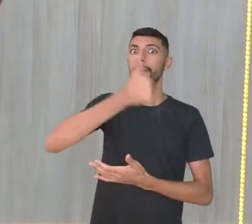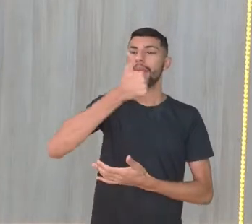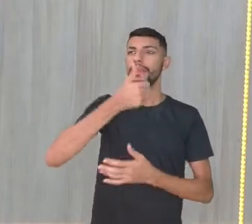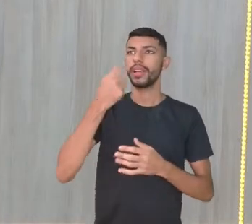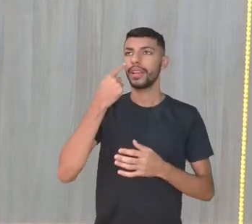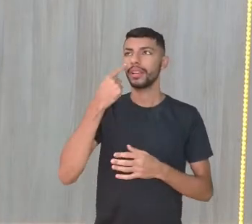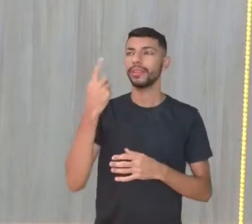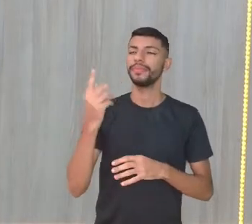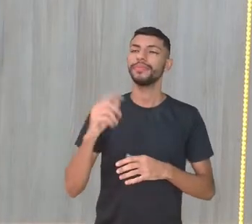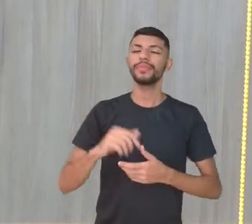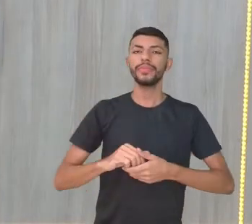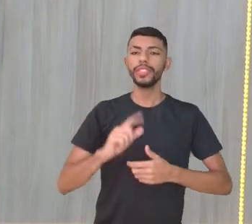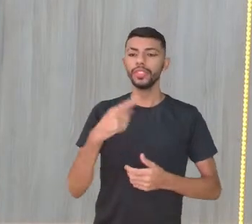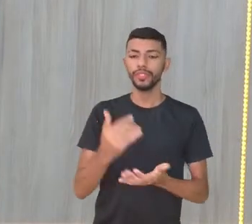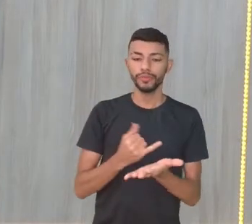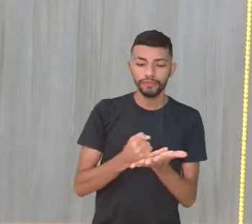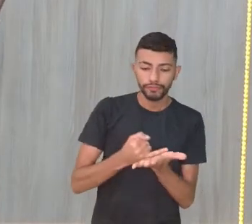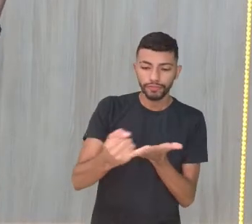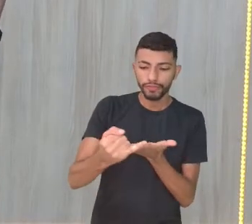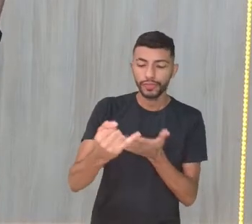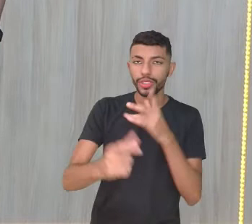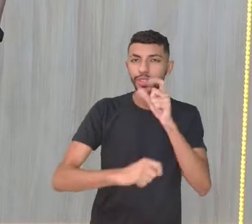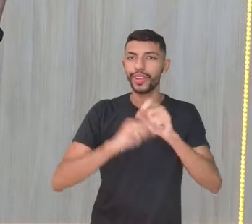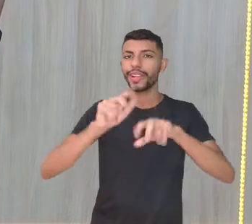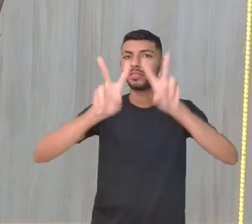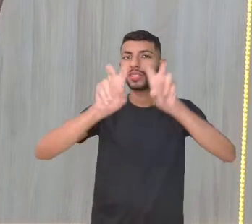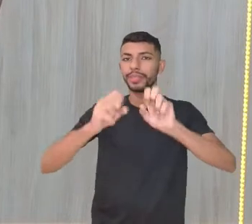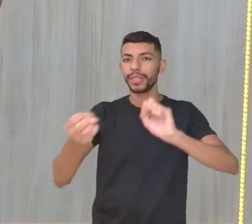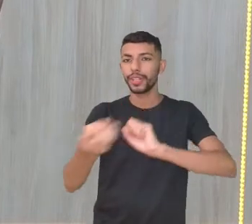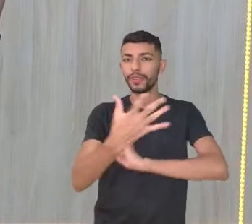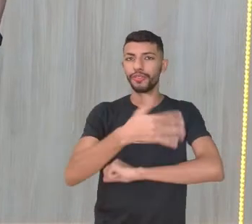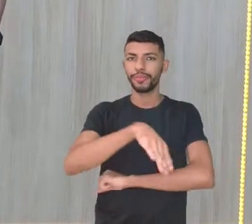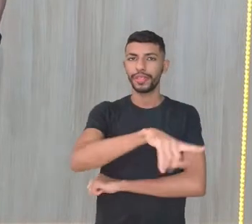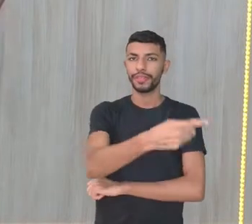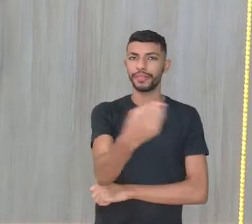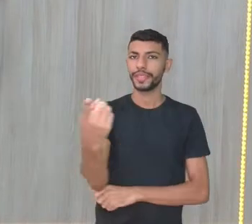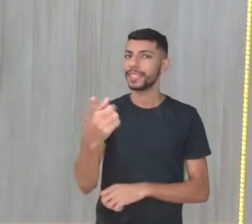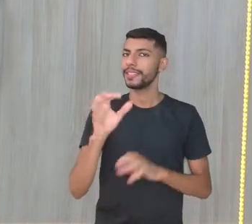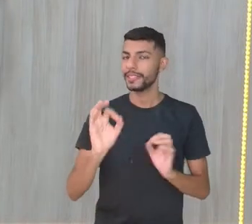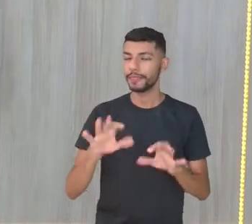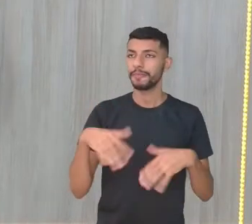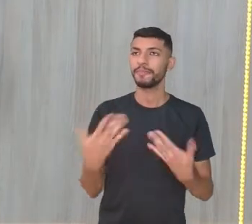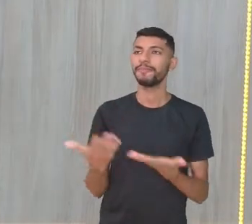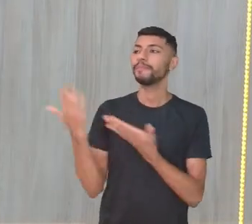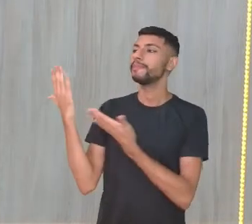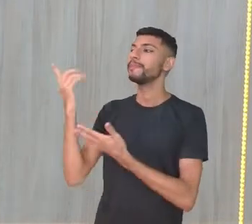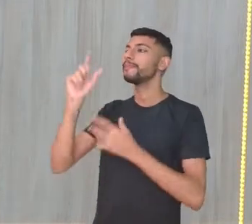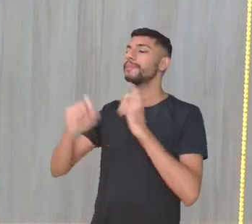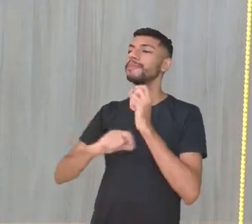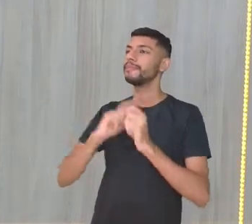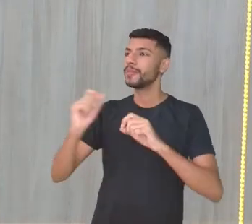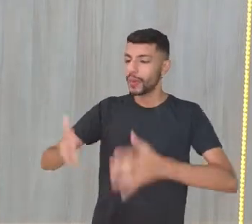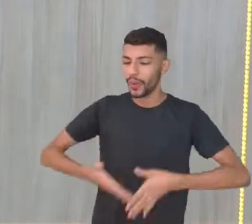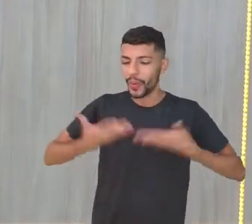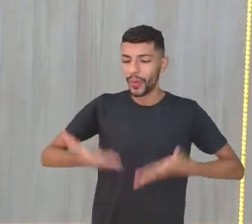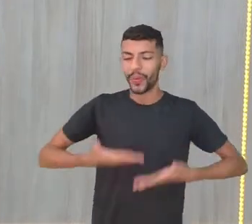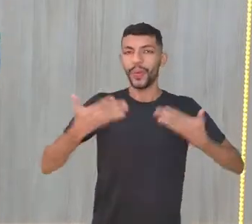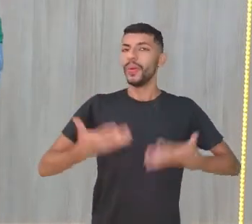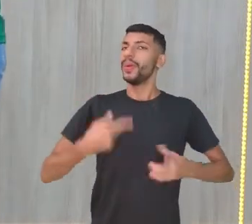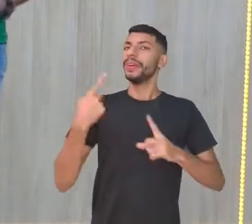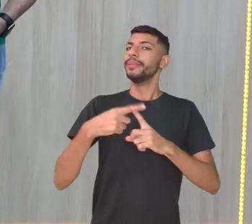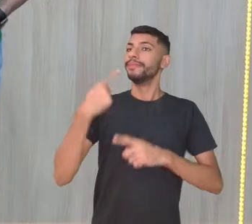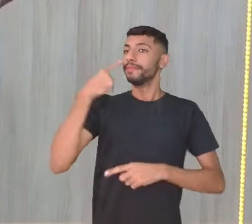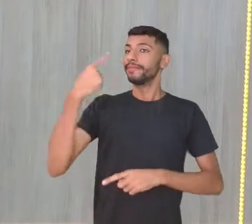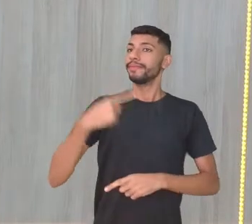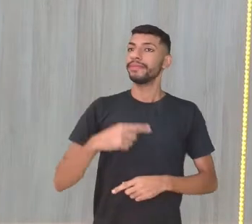a introduzir um conteúdo novo para vocês, certo? E isso me deixa bastante empolgado, porque